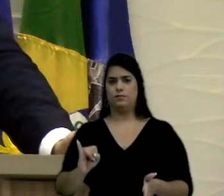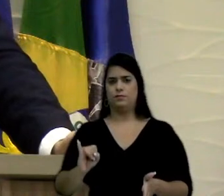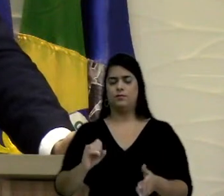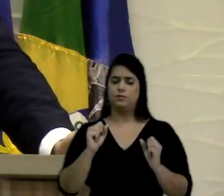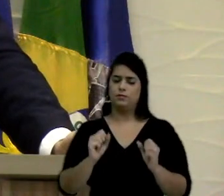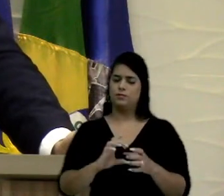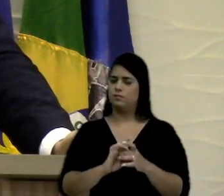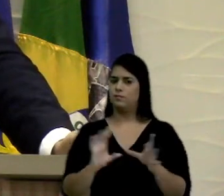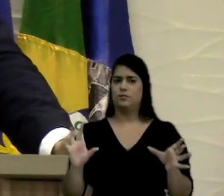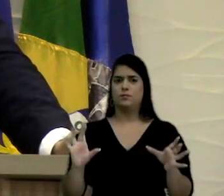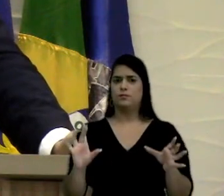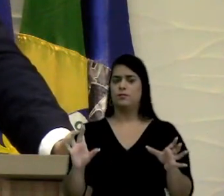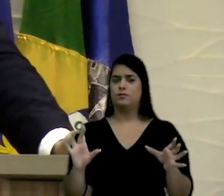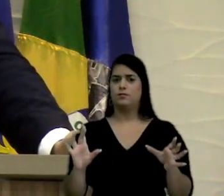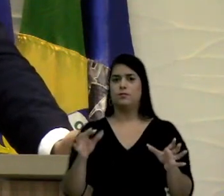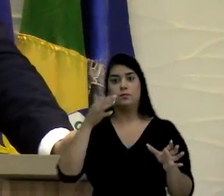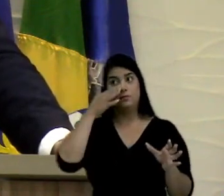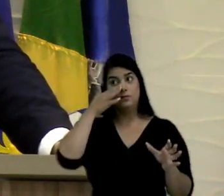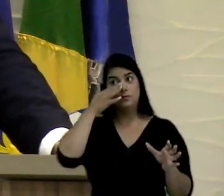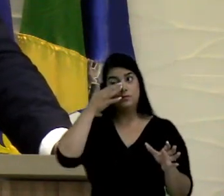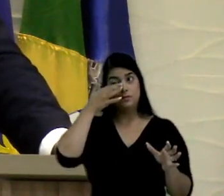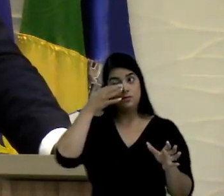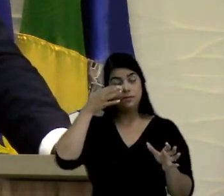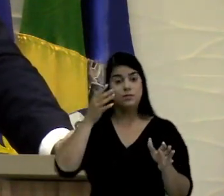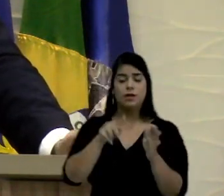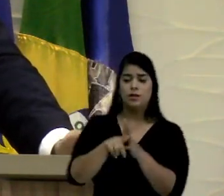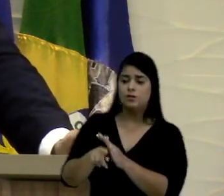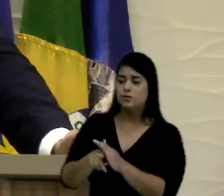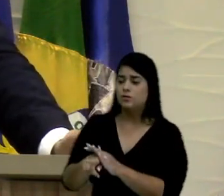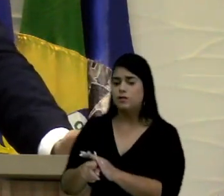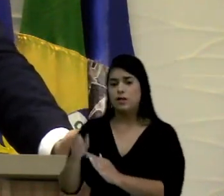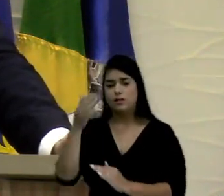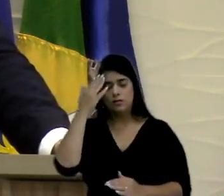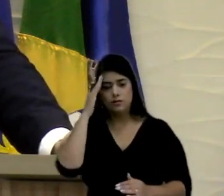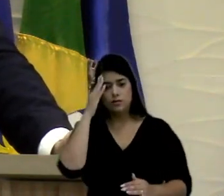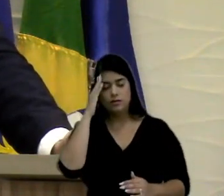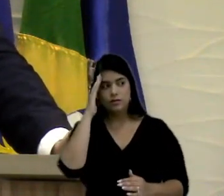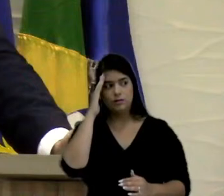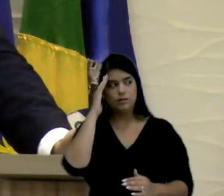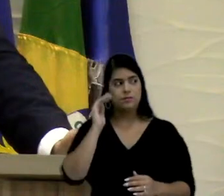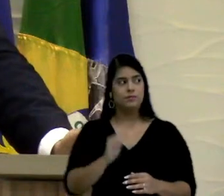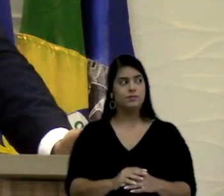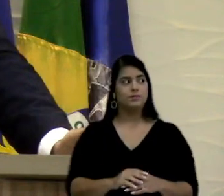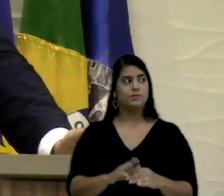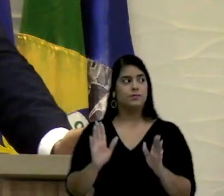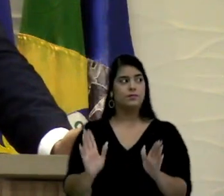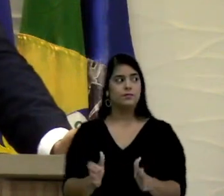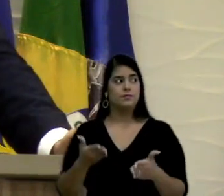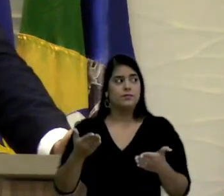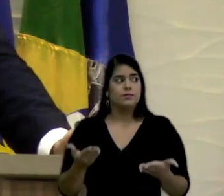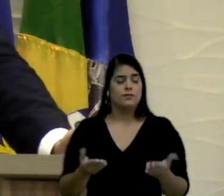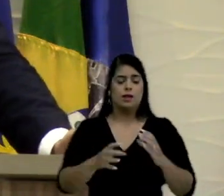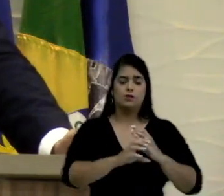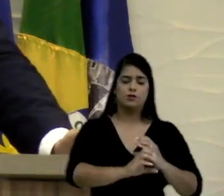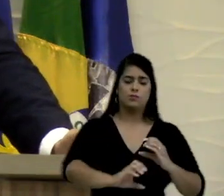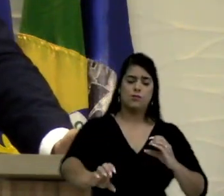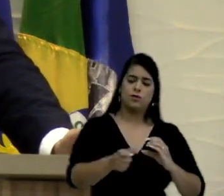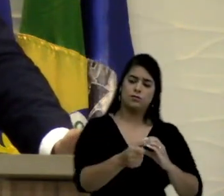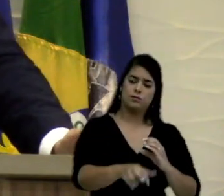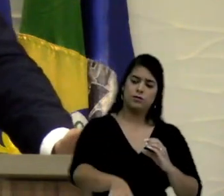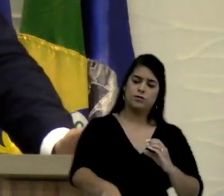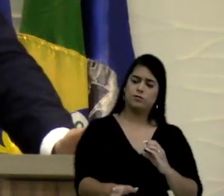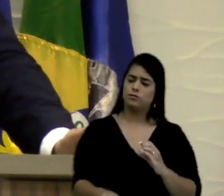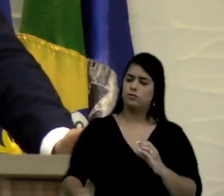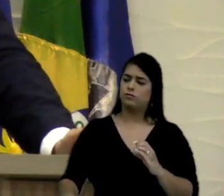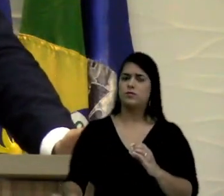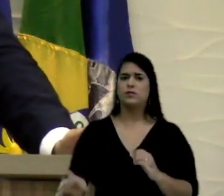possa conter investigar e ver de fato Onde é os estamentos as sangrias se